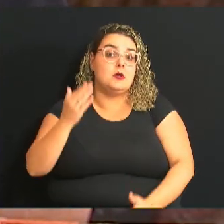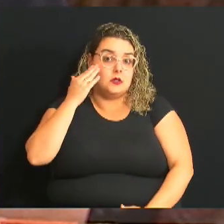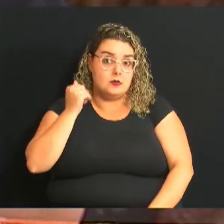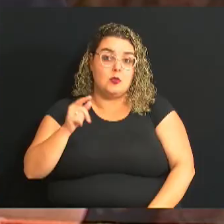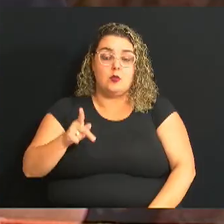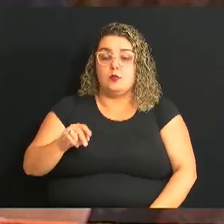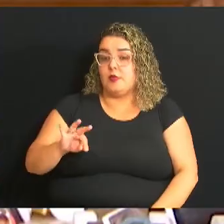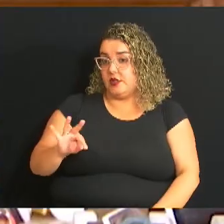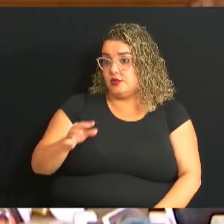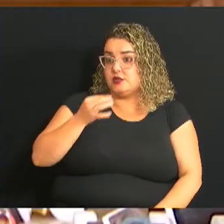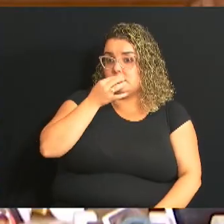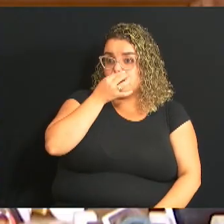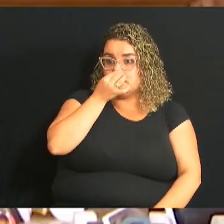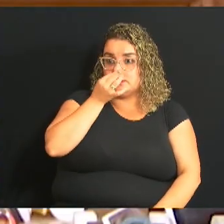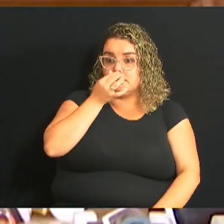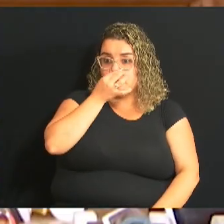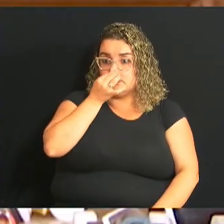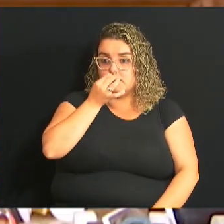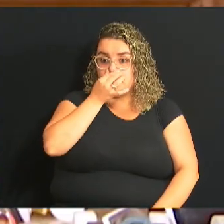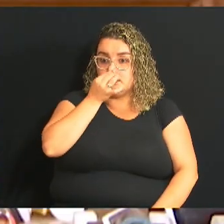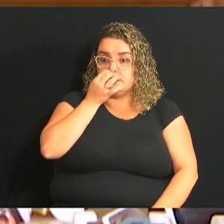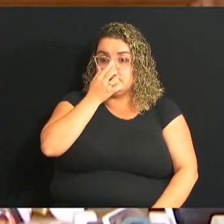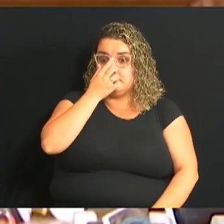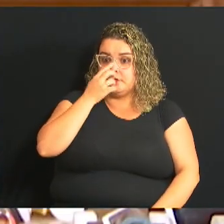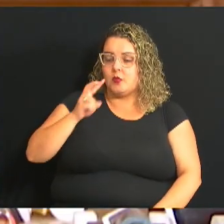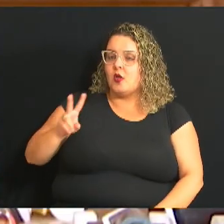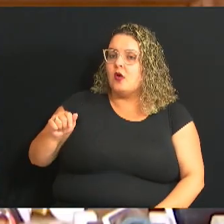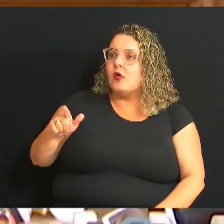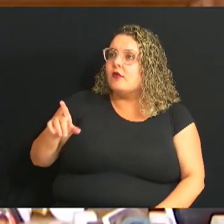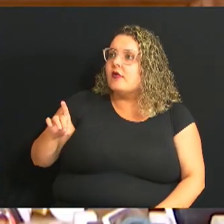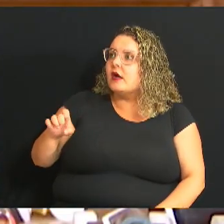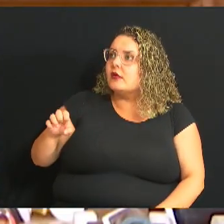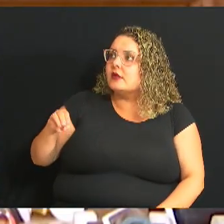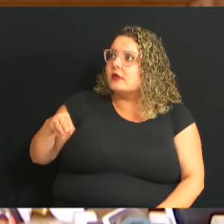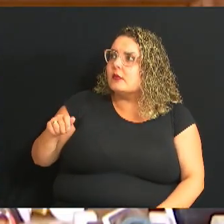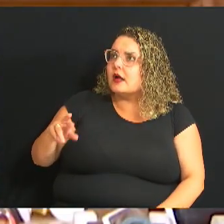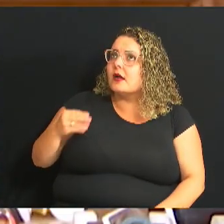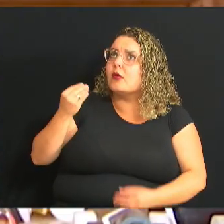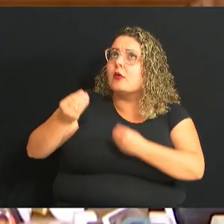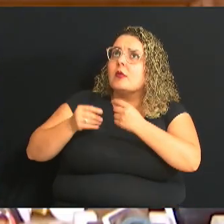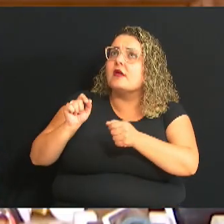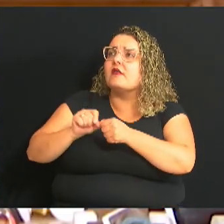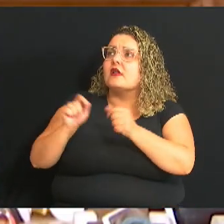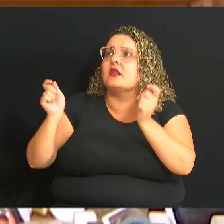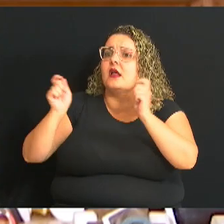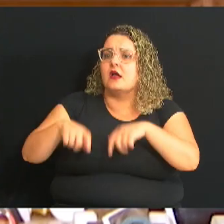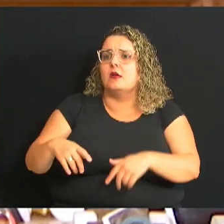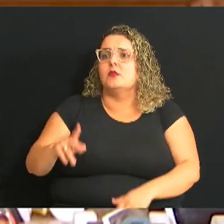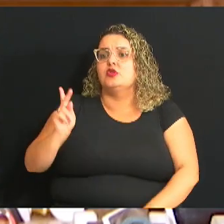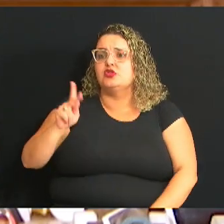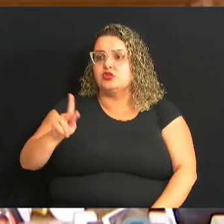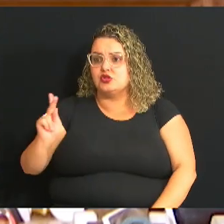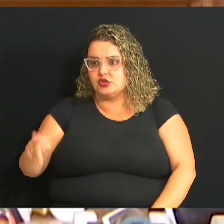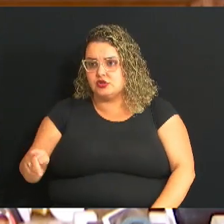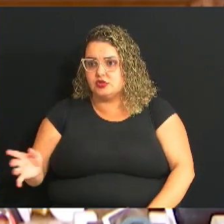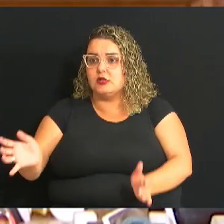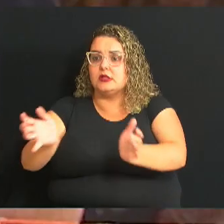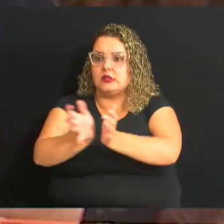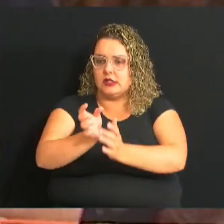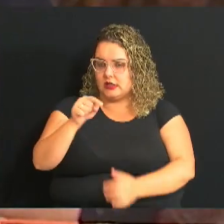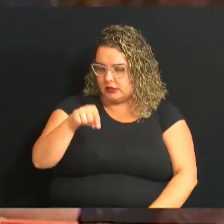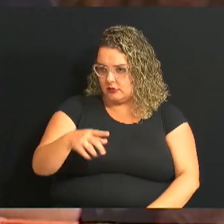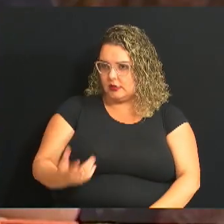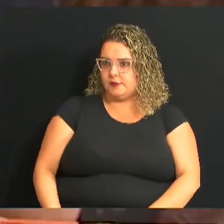né? Precisa montar um stand. Ô Valdemar, como é feita a capacitação de professores e da equipe? Nós